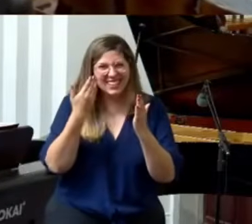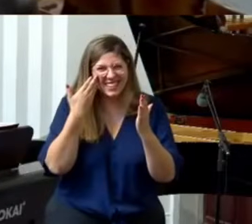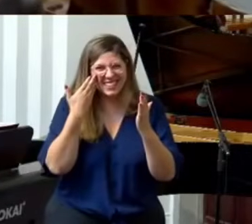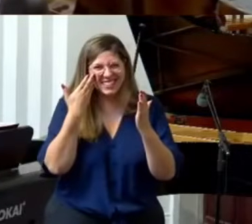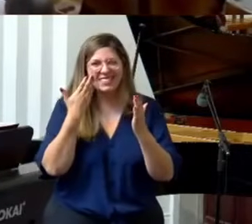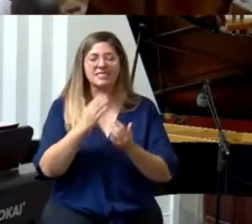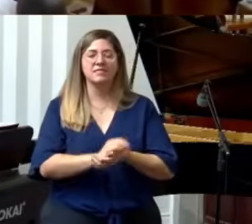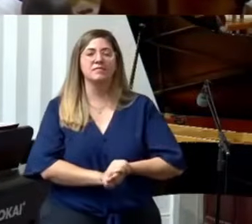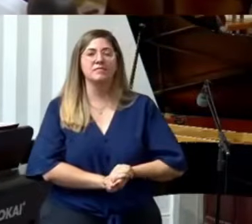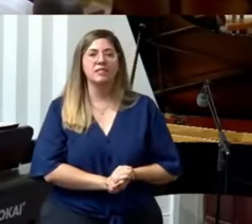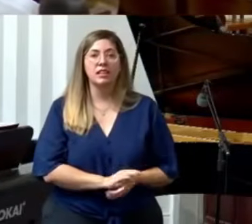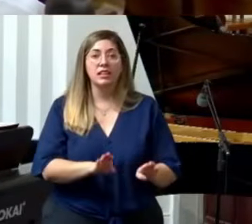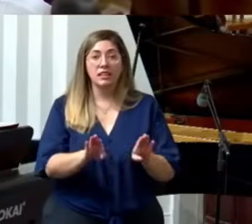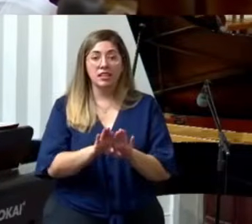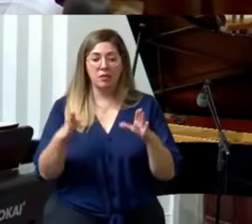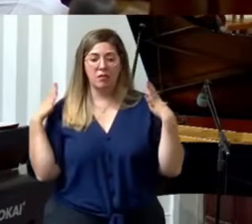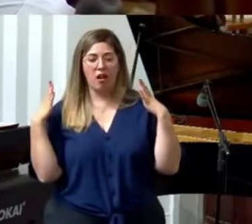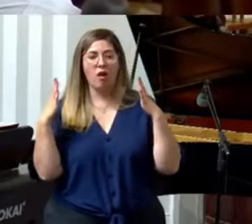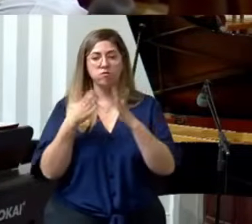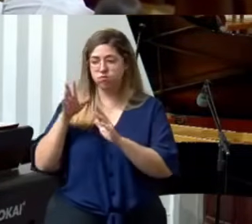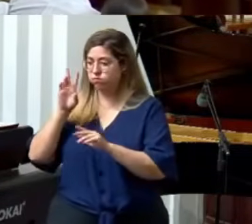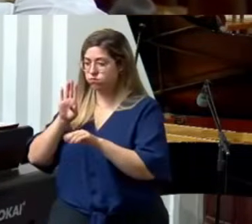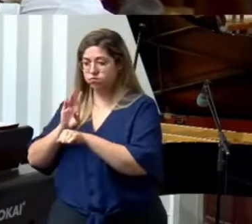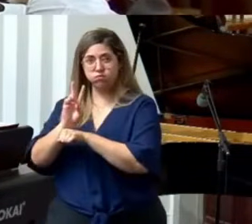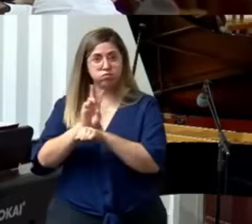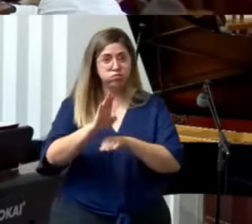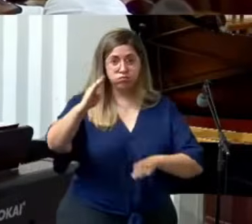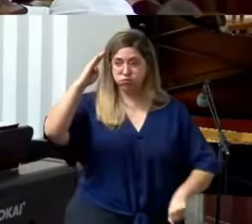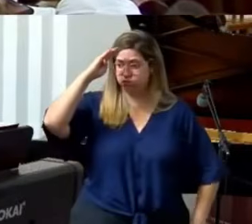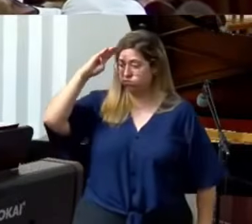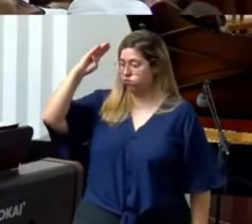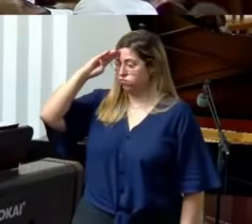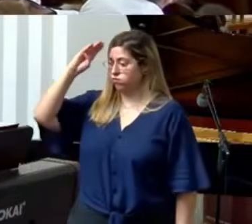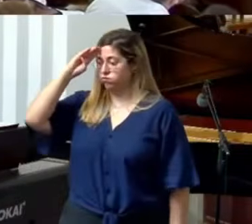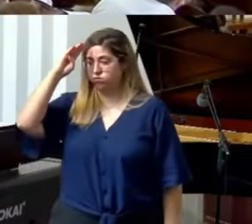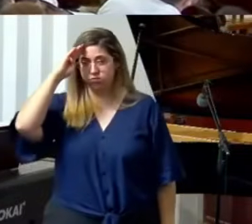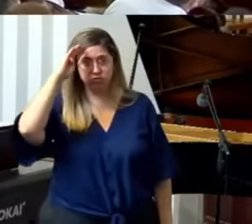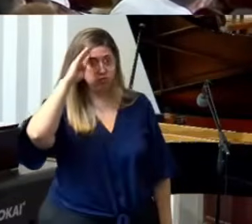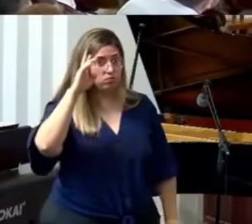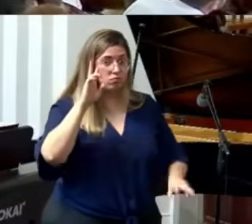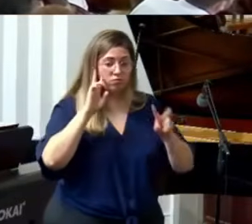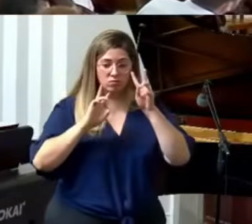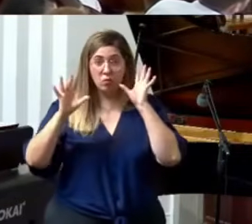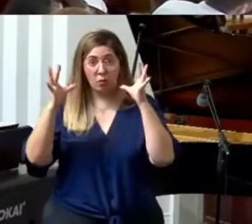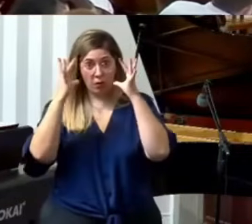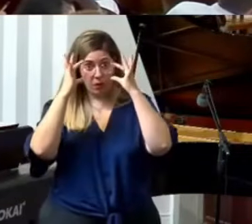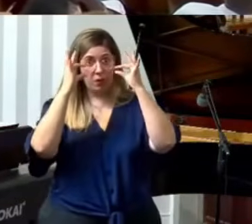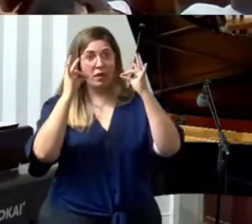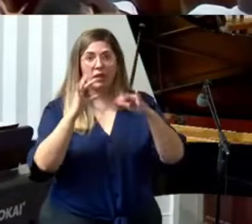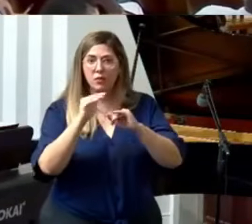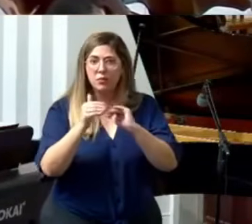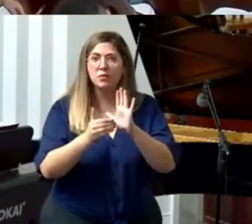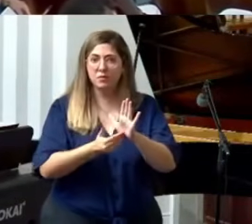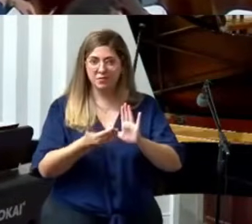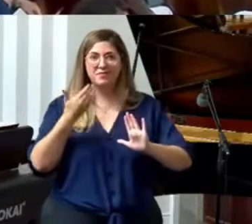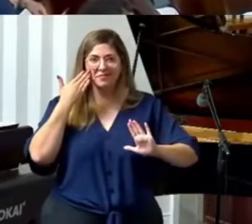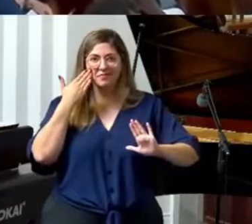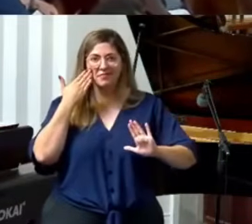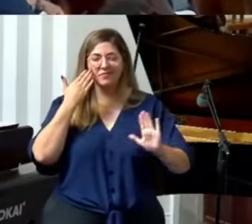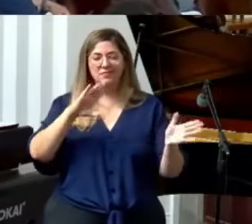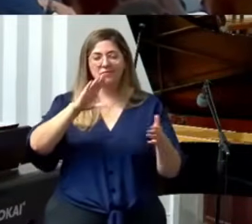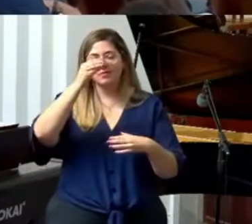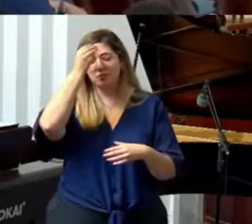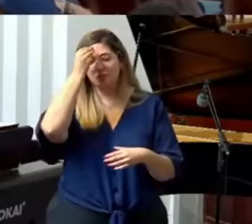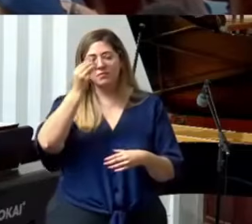do mal. A tentação que Satanás, por meio da serpente, trouxe ao ser humano foi: é certo que você não